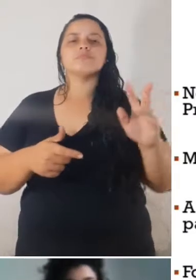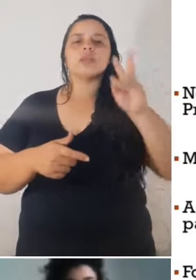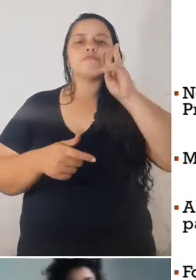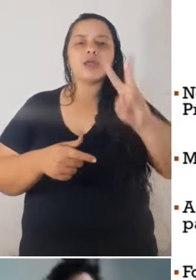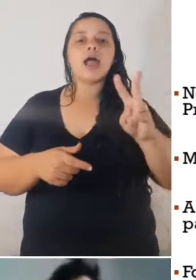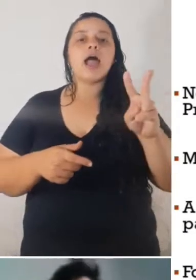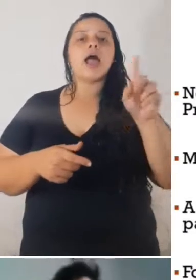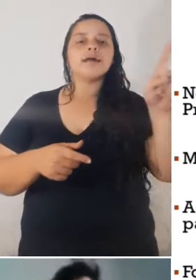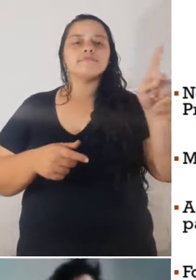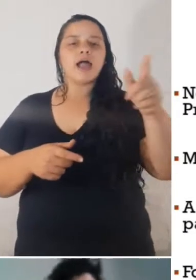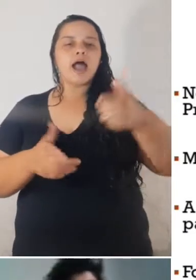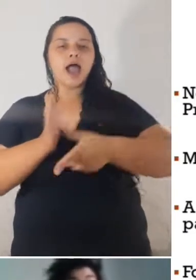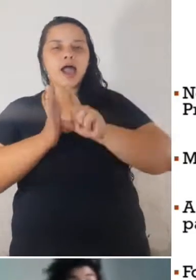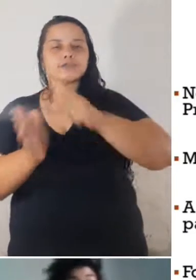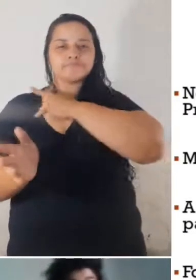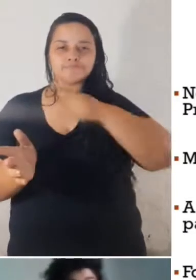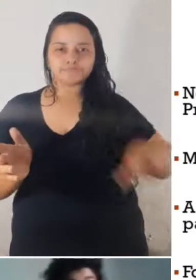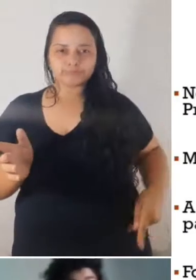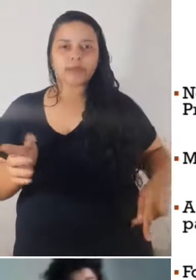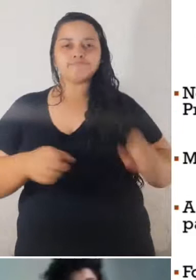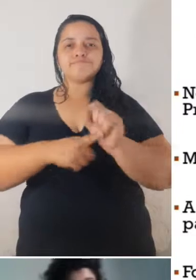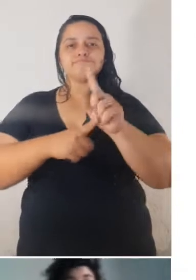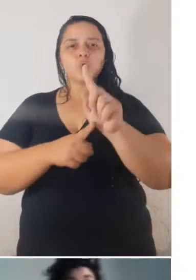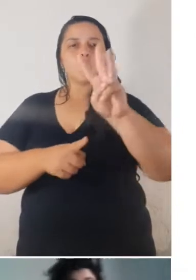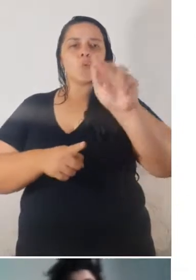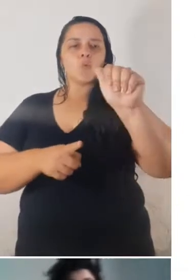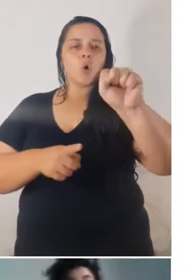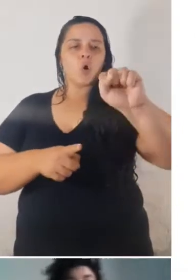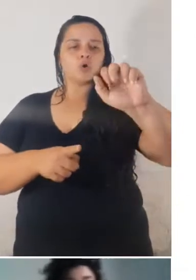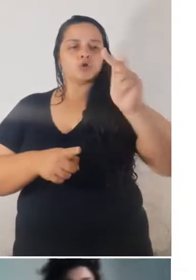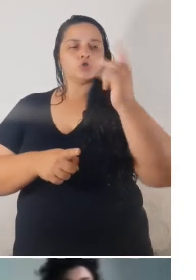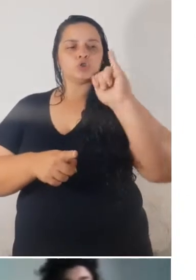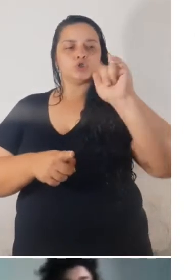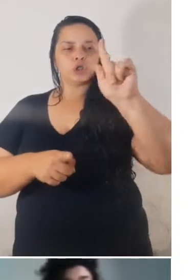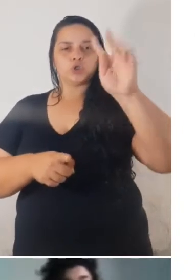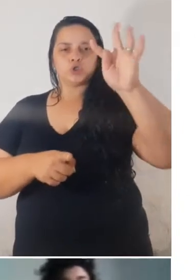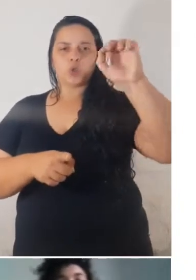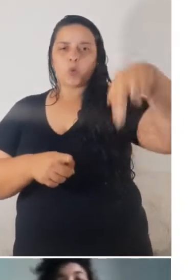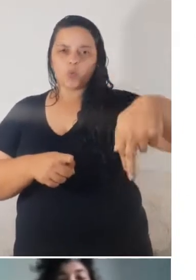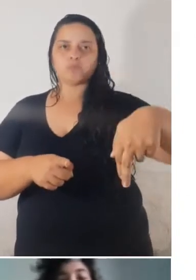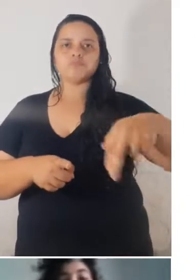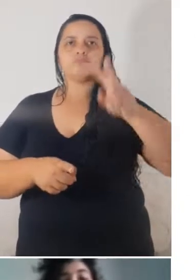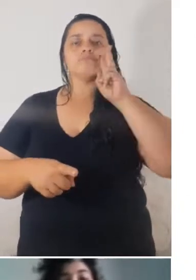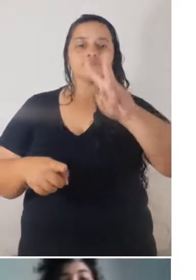movimento que a gente conhece como Revolução de 1930. Ilustrado aqui, por essa